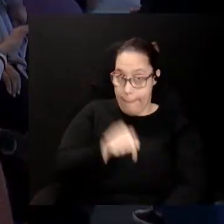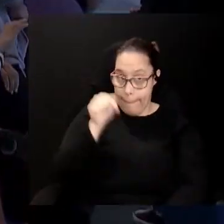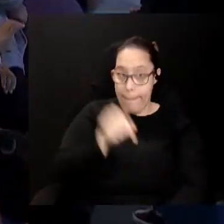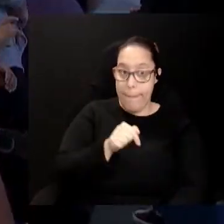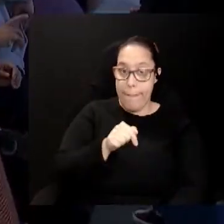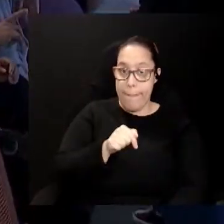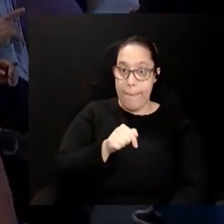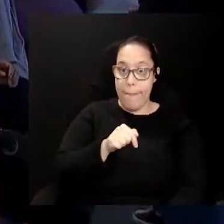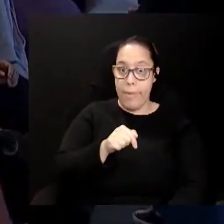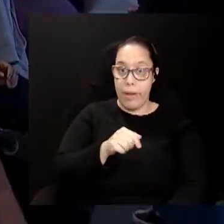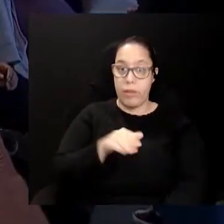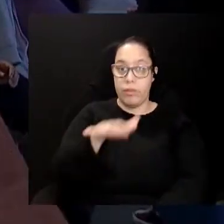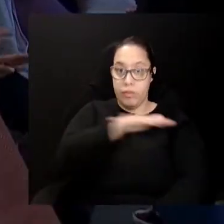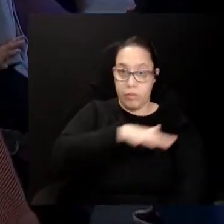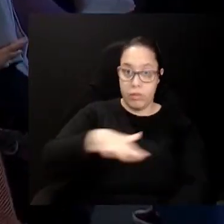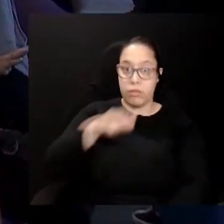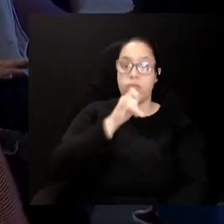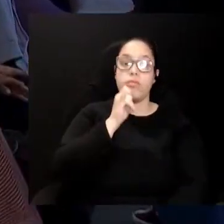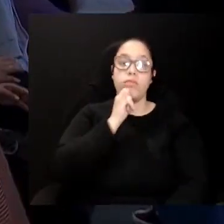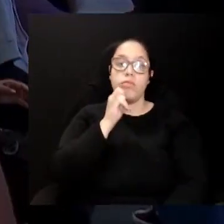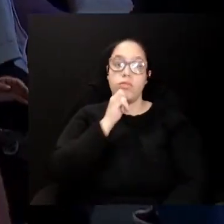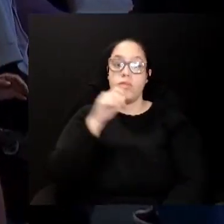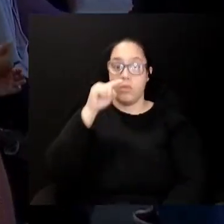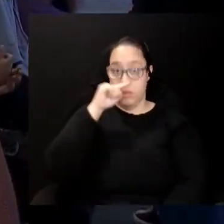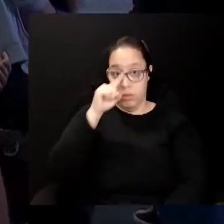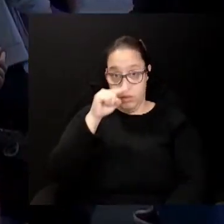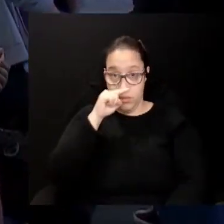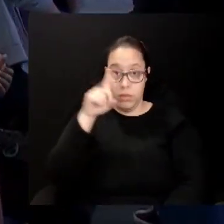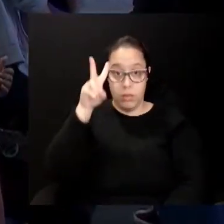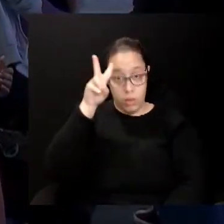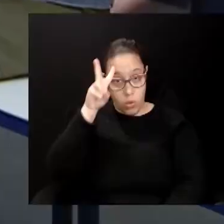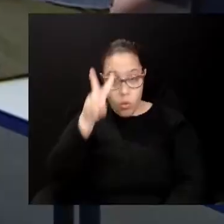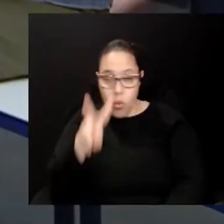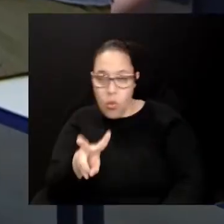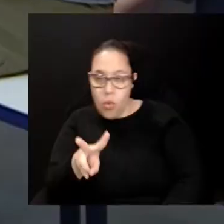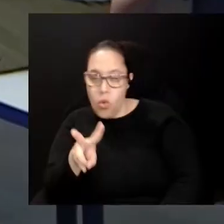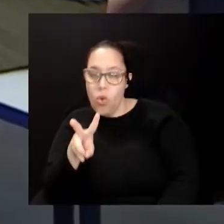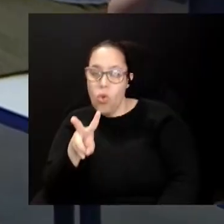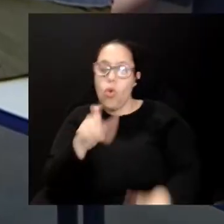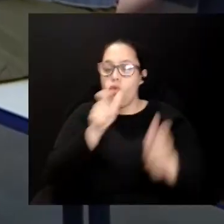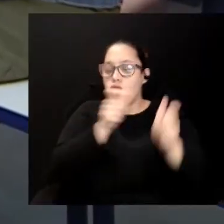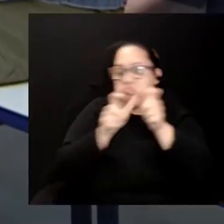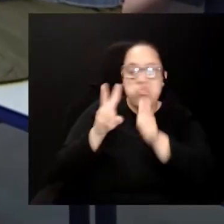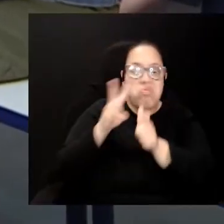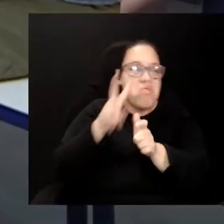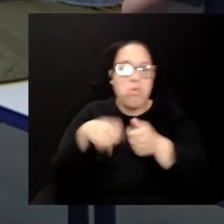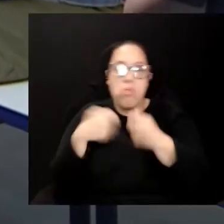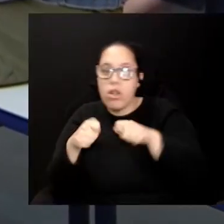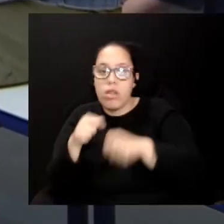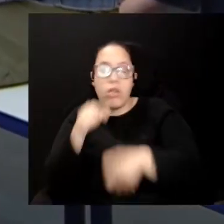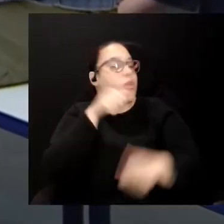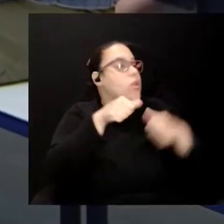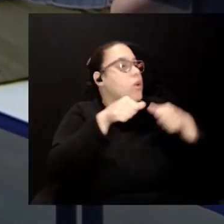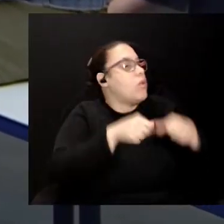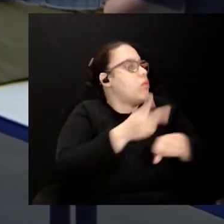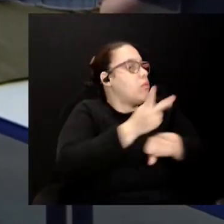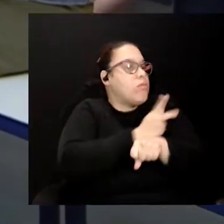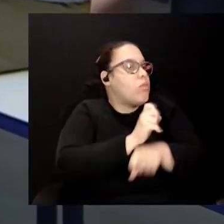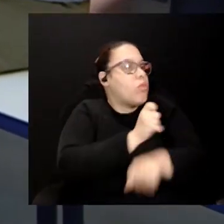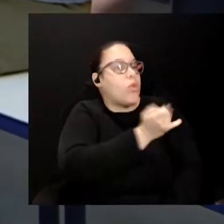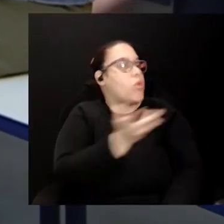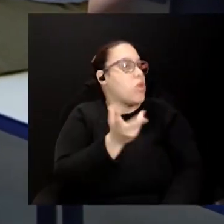Então, por exemplo, no Ouro Verde a gente vê aquela região, em cada região certinho. Você está aqui em busca de qual vaga, de qual